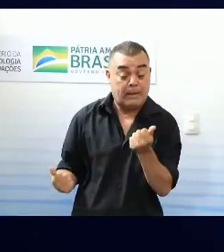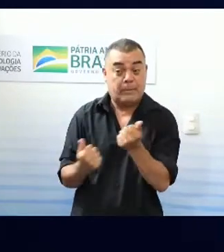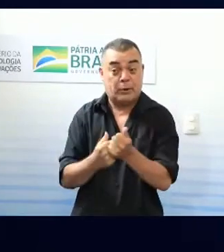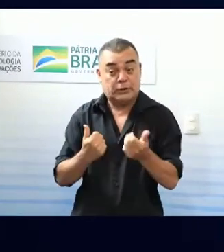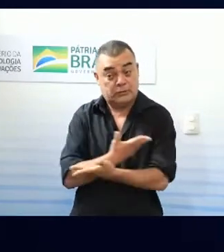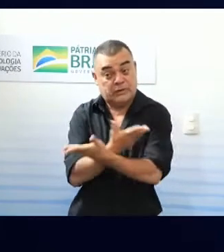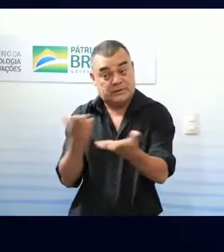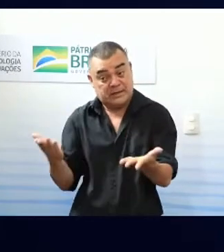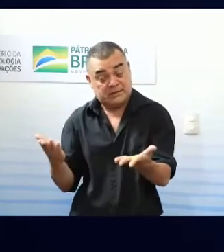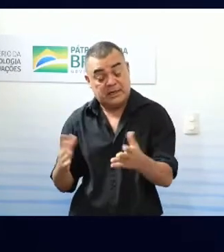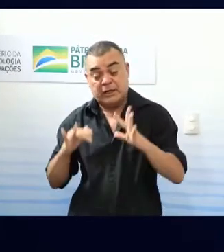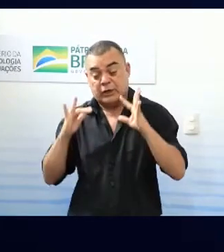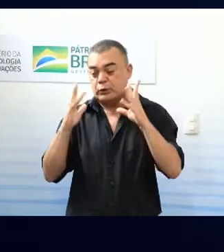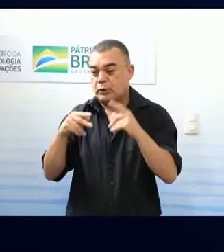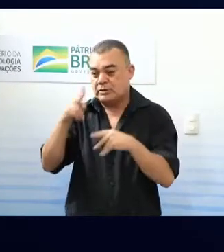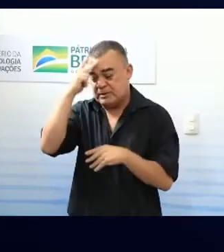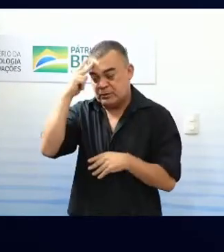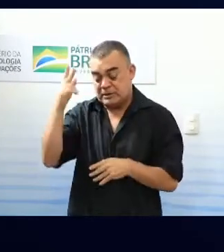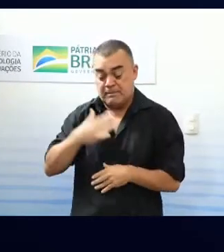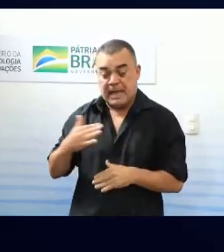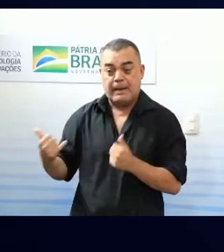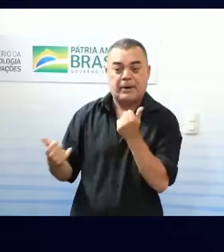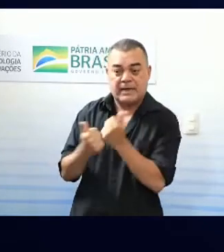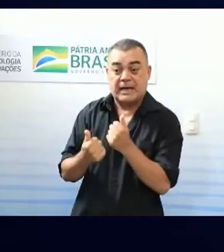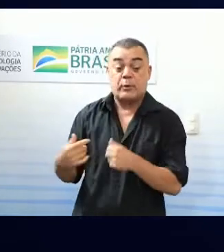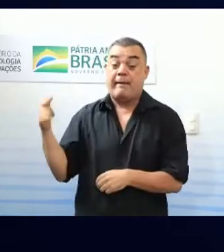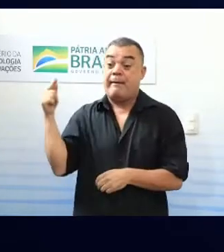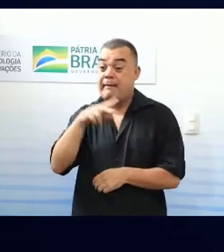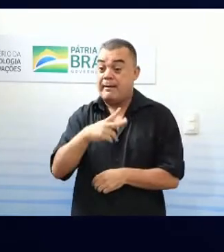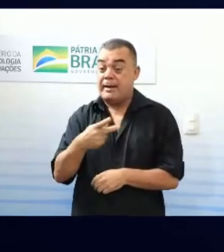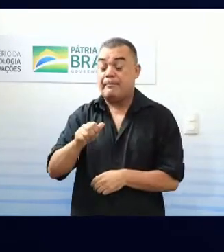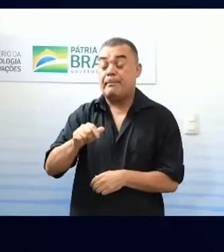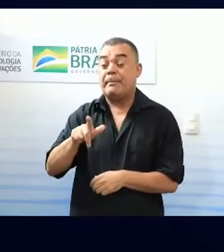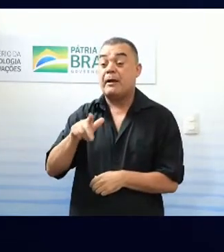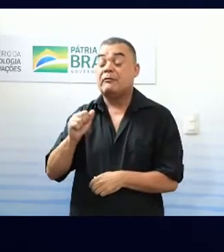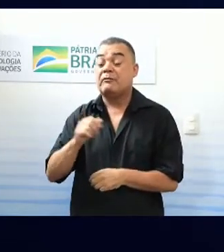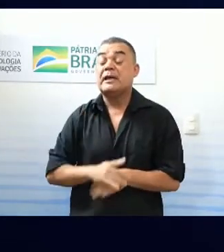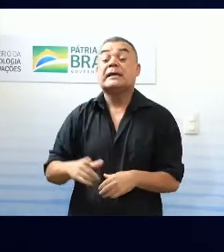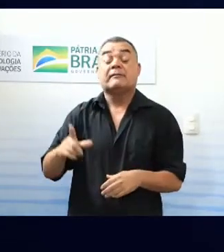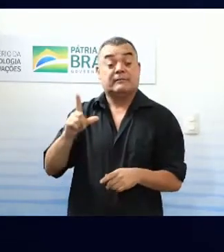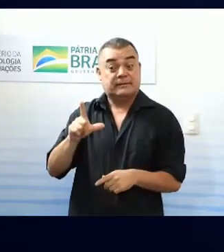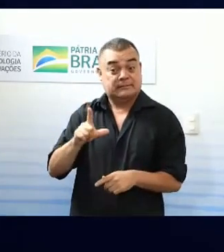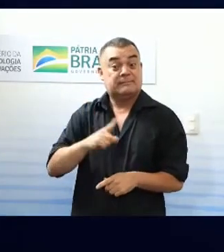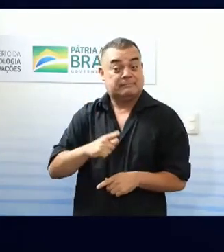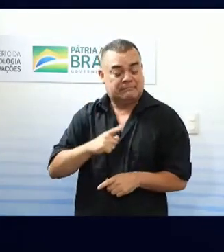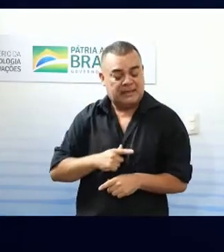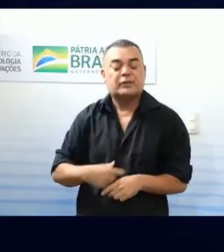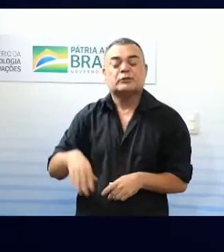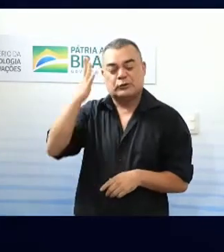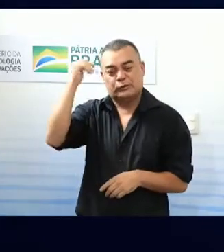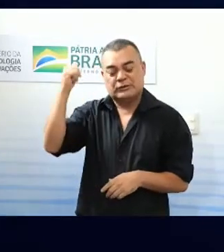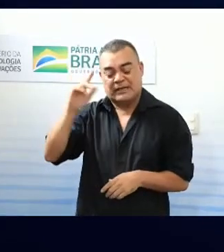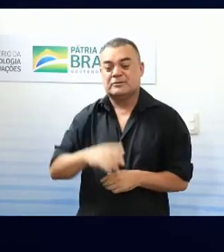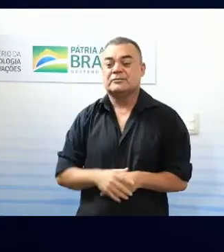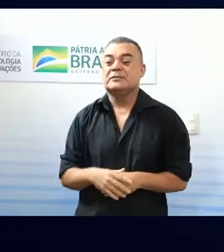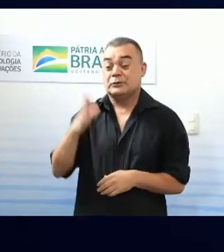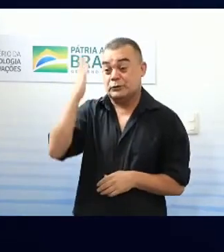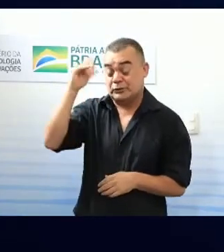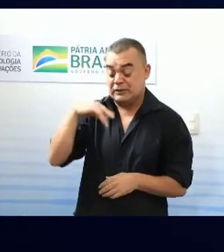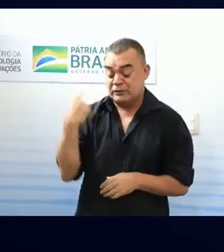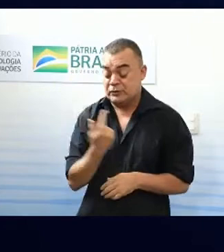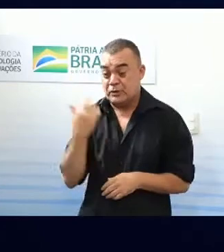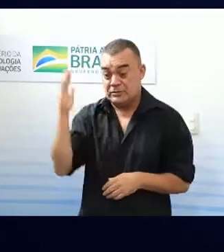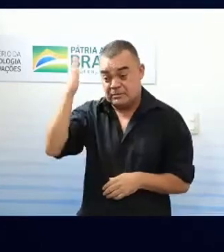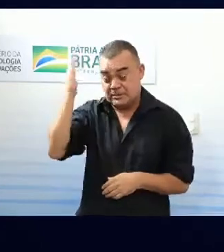apoiaram até aqui, ele vai conseguir ter muito sucesso e o sucesso dele é o sucesso do nosso país, é o sucesso de todos os nossos brasileiros.